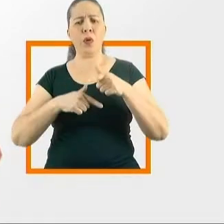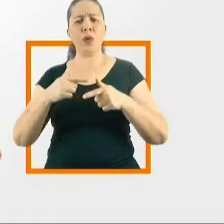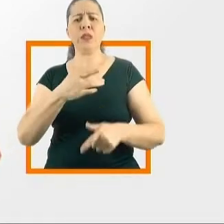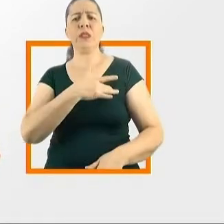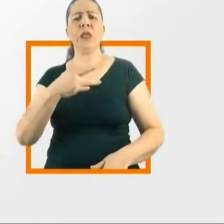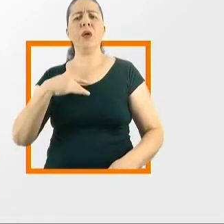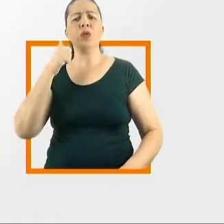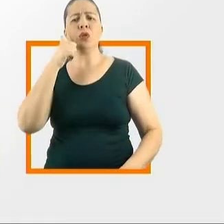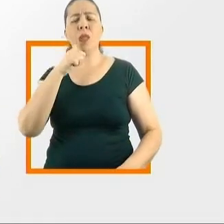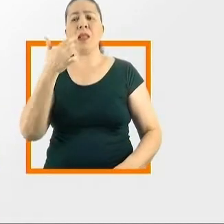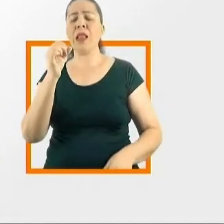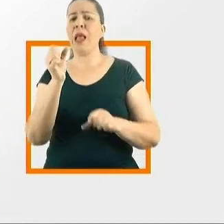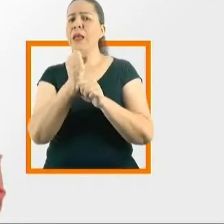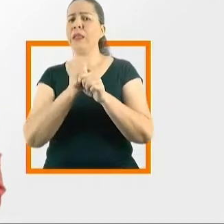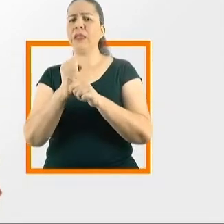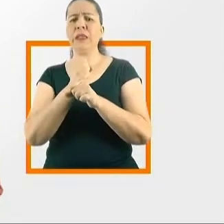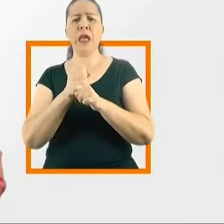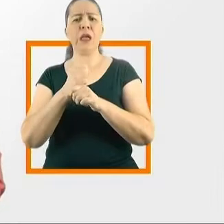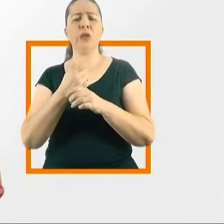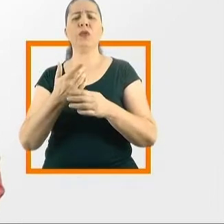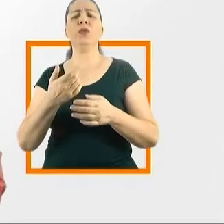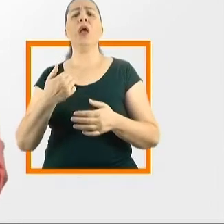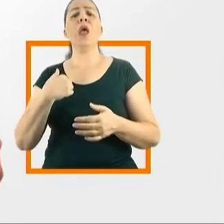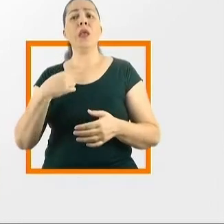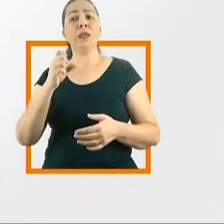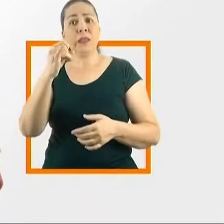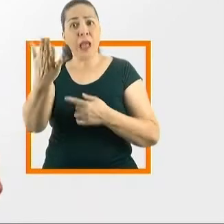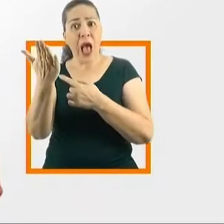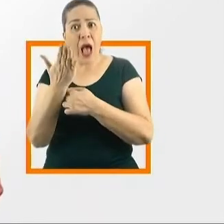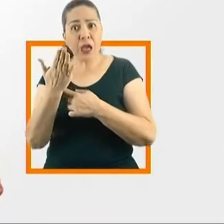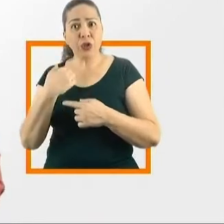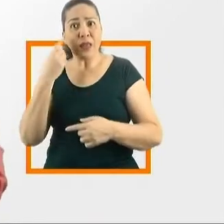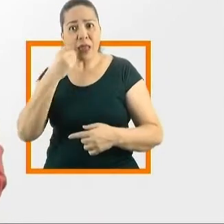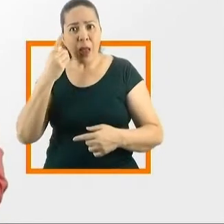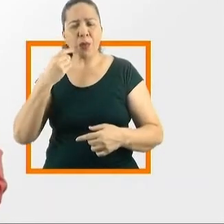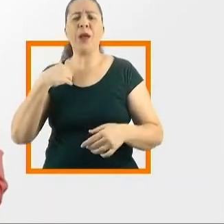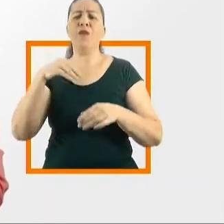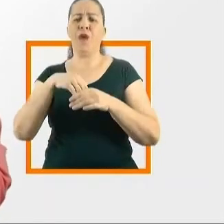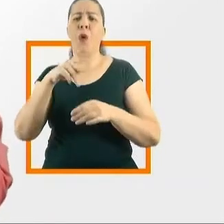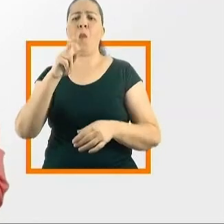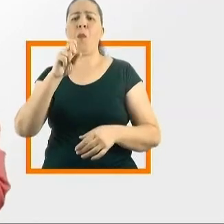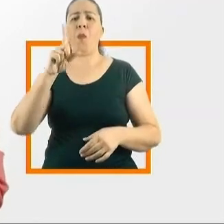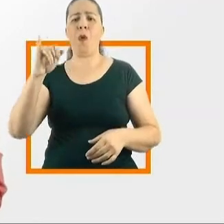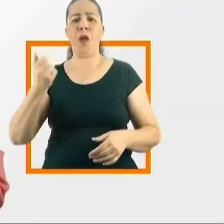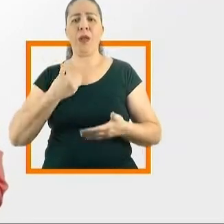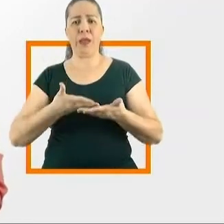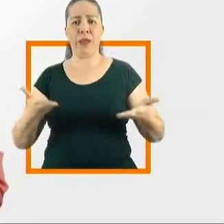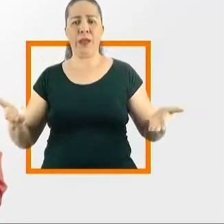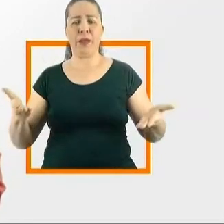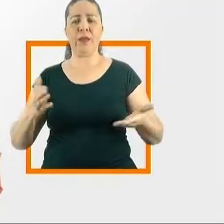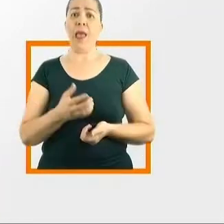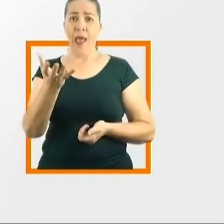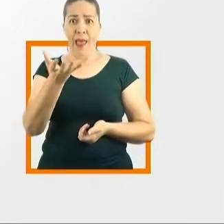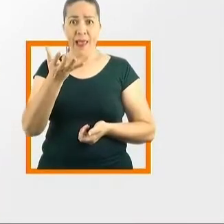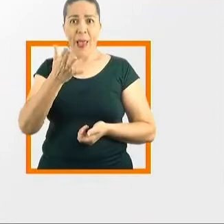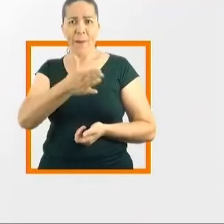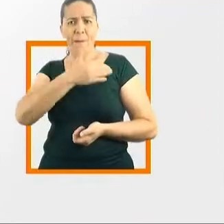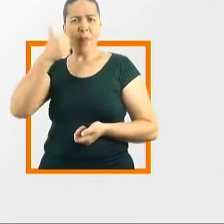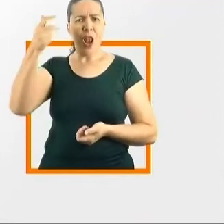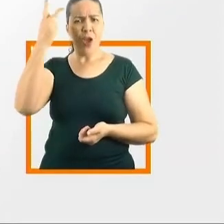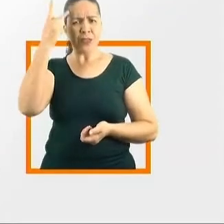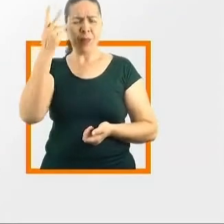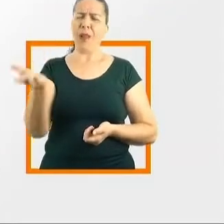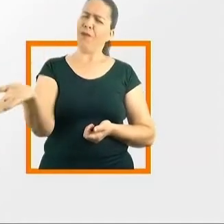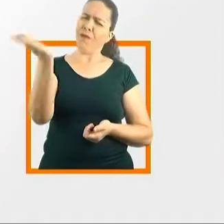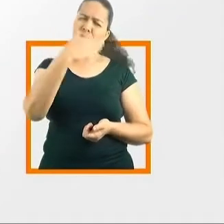Luto pela saúde da mulher há mais de 10 anos, sem mandato e sem apoio. Imagina como sua deputada. Vote Poli da Saúde 40233. Quer chegar a um